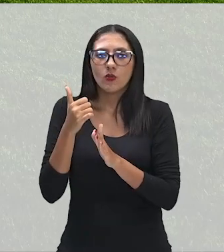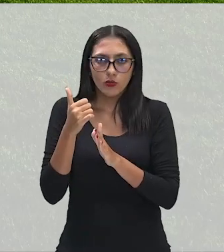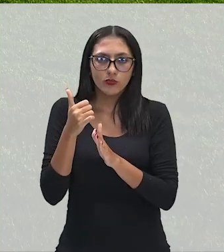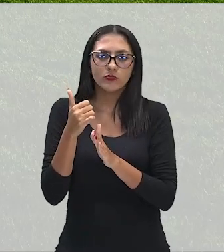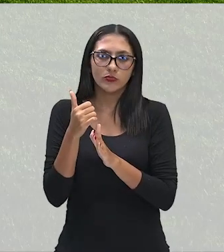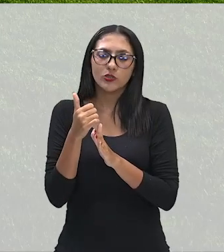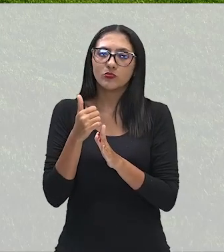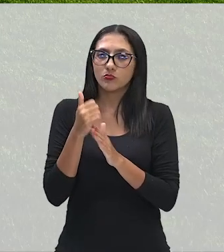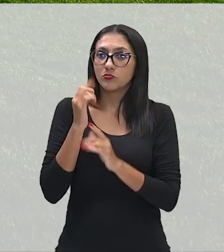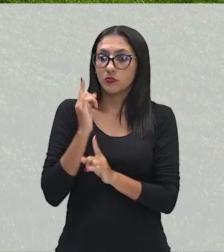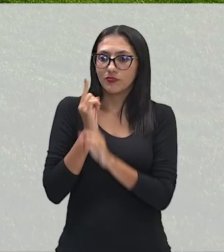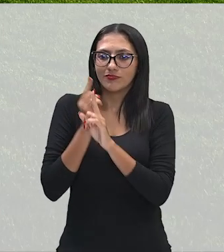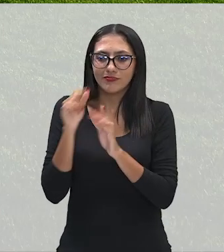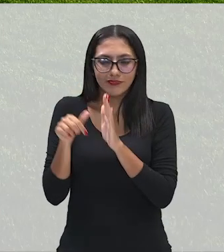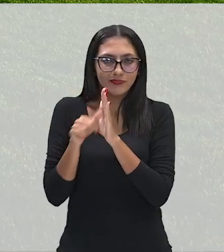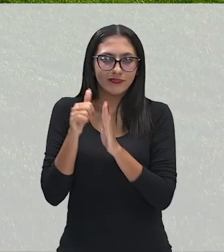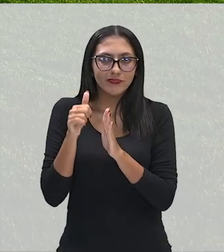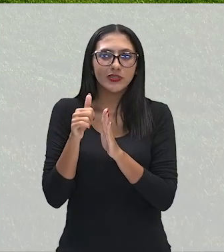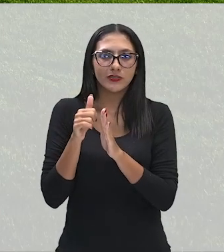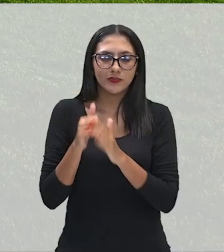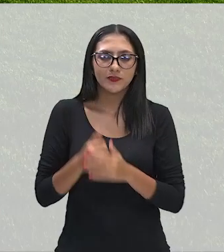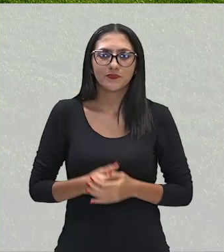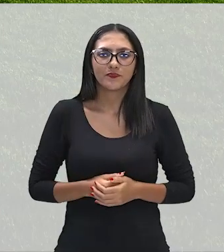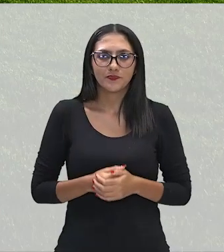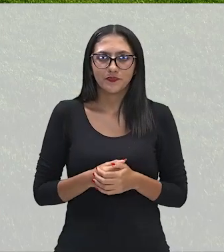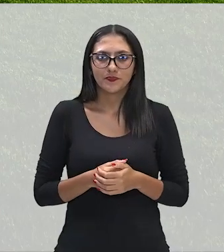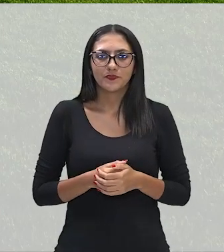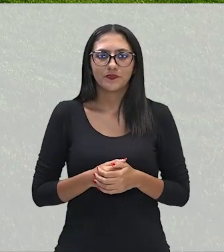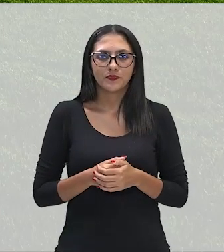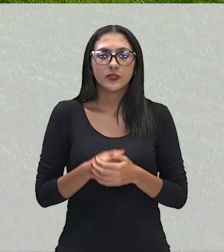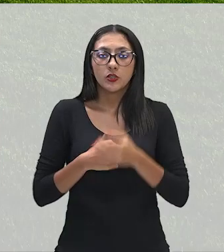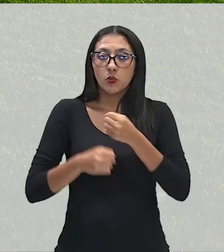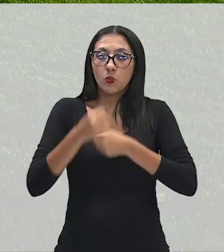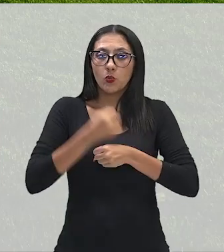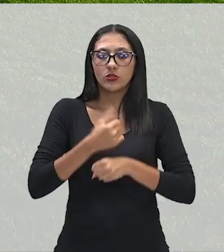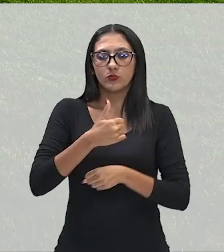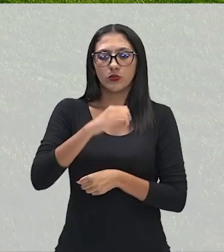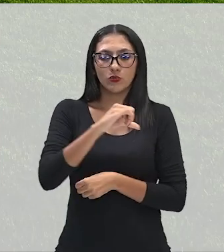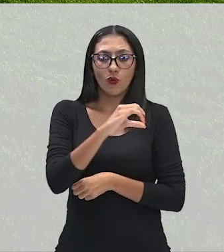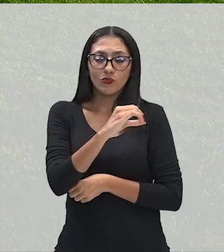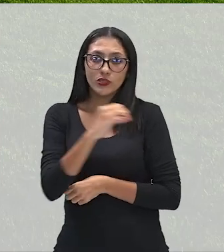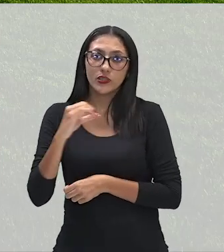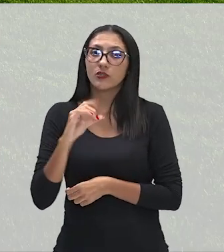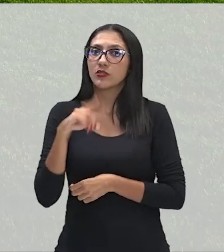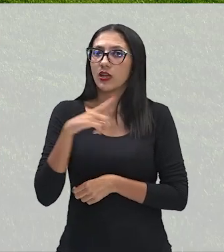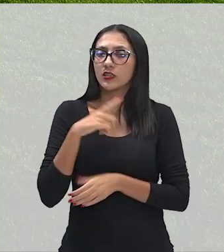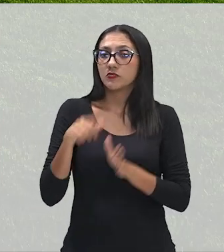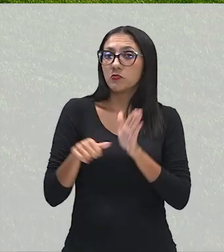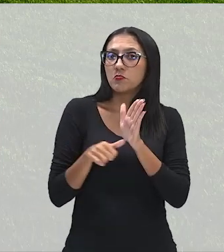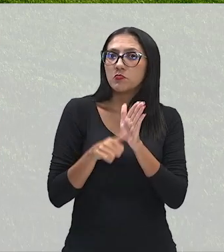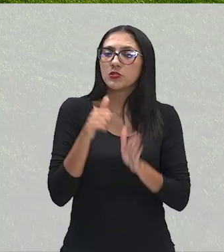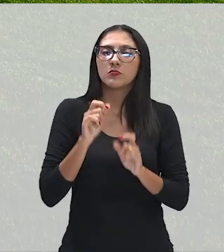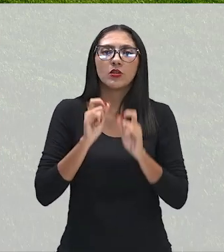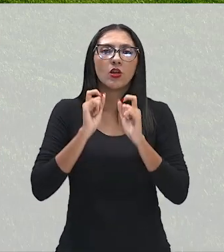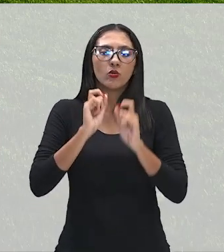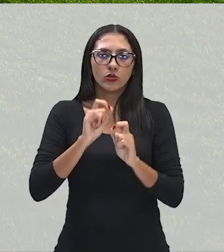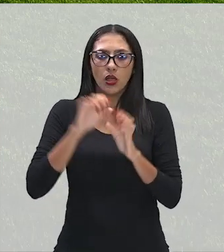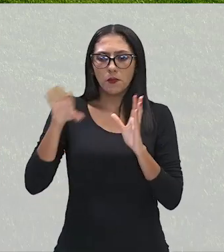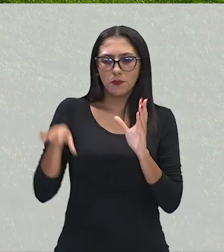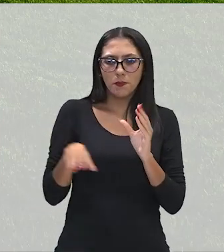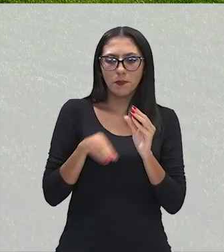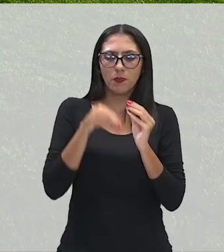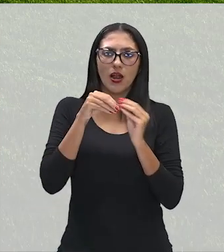esportiva. O rugby, em 1900, conseguiu fazer a sua primeira entrada ali nos Jogos Olímpicos,